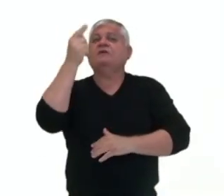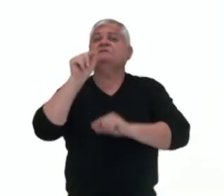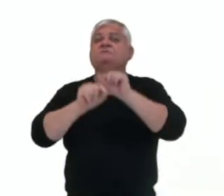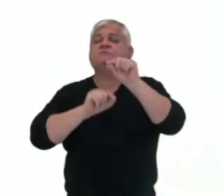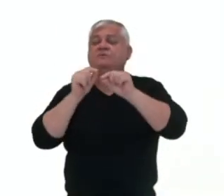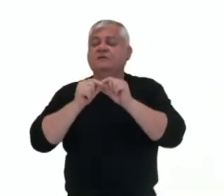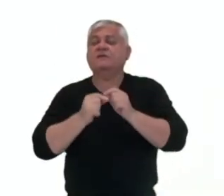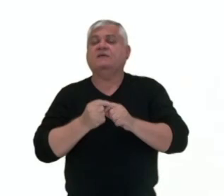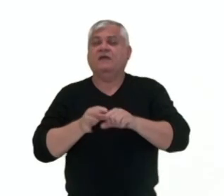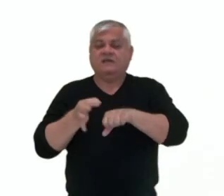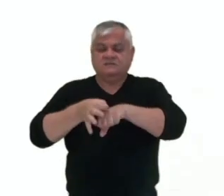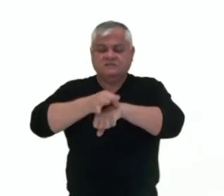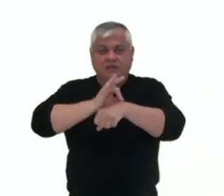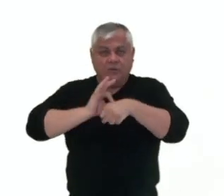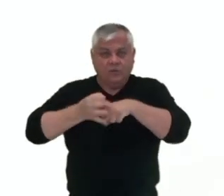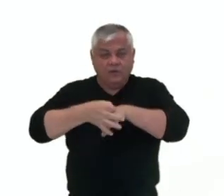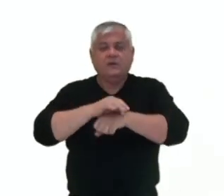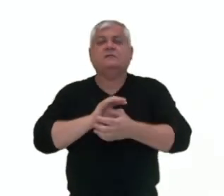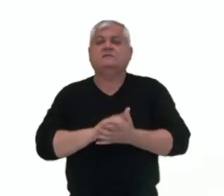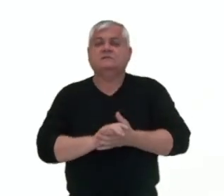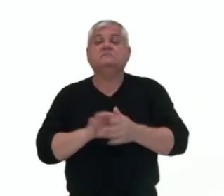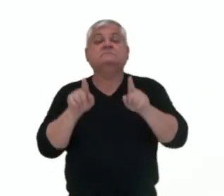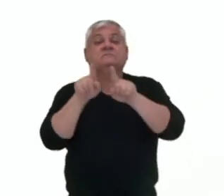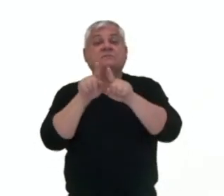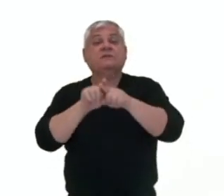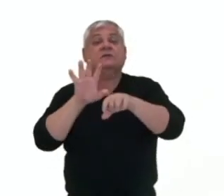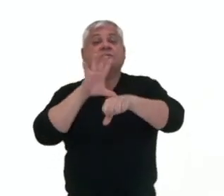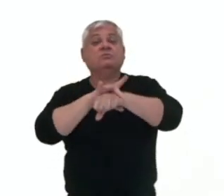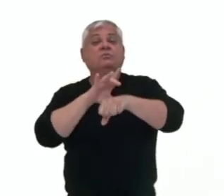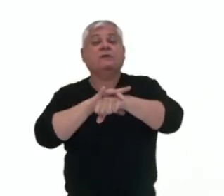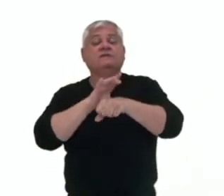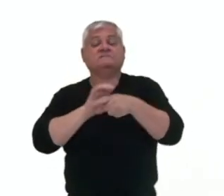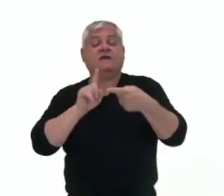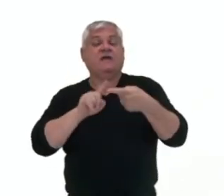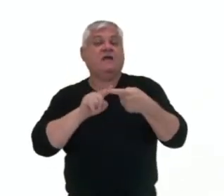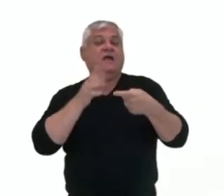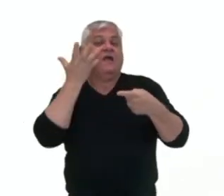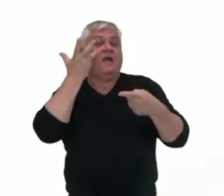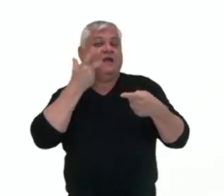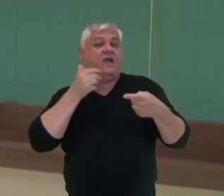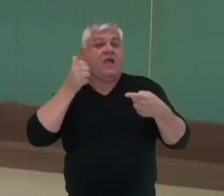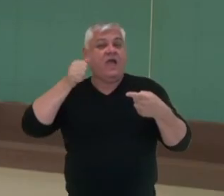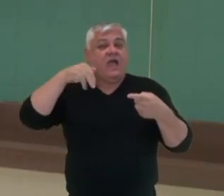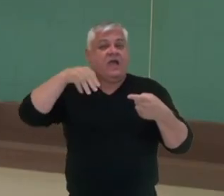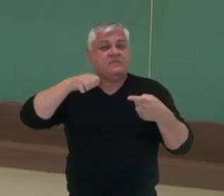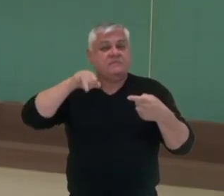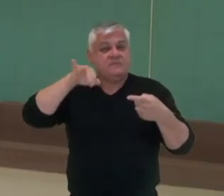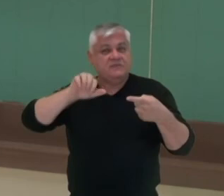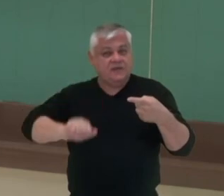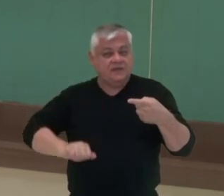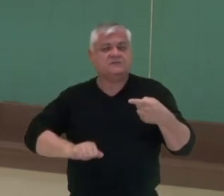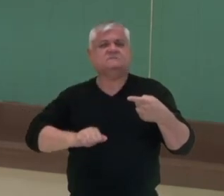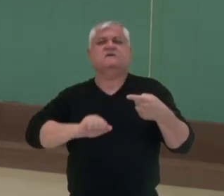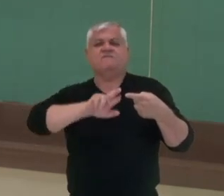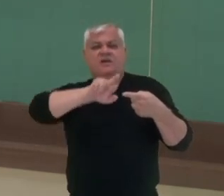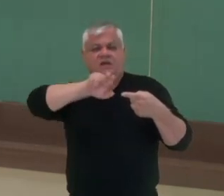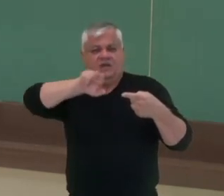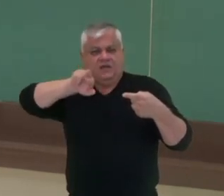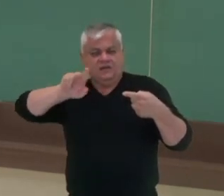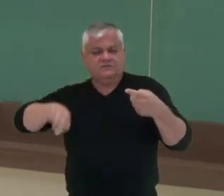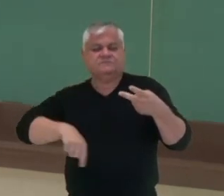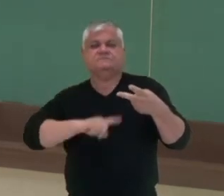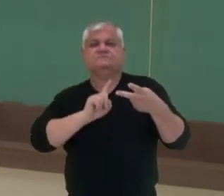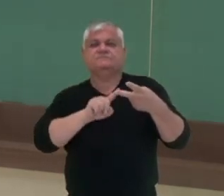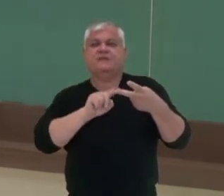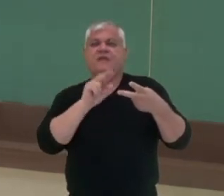células sanguíneas. Além disso, as doenças mais comuns, anemias, nós falamos sobre alguns tipos de anemia, também falamos